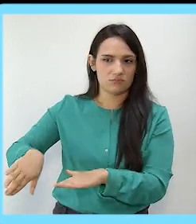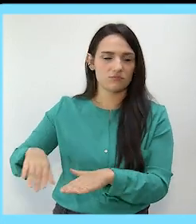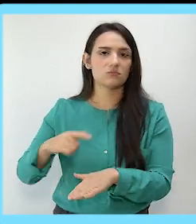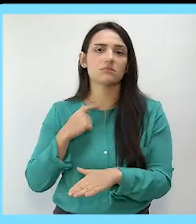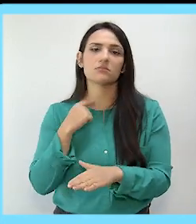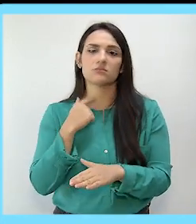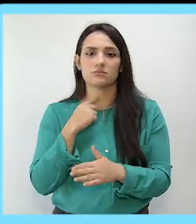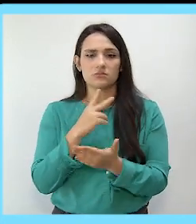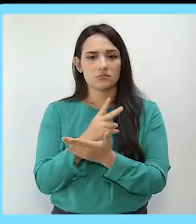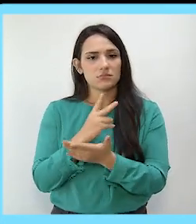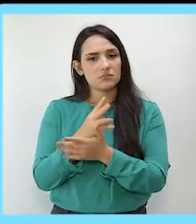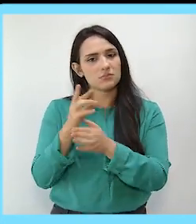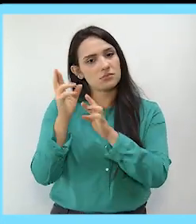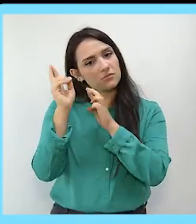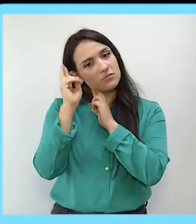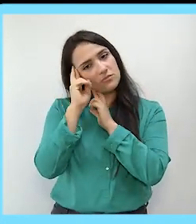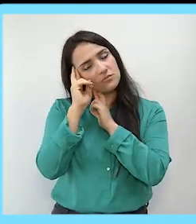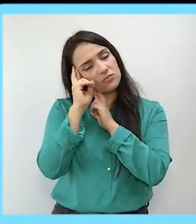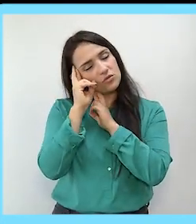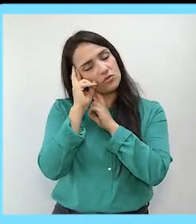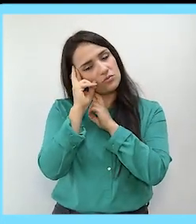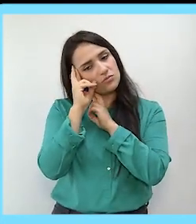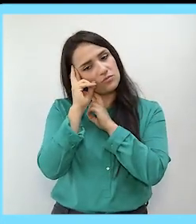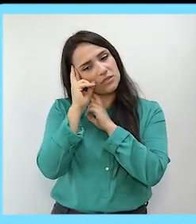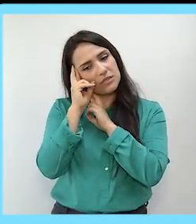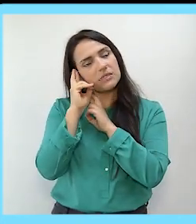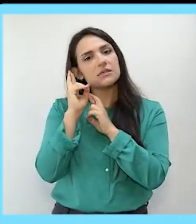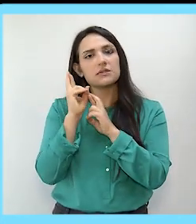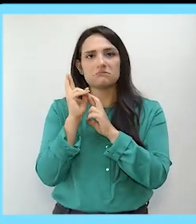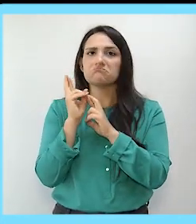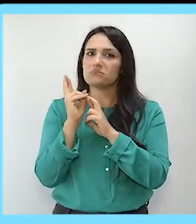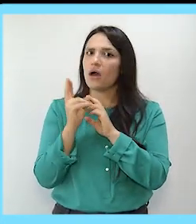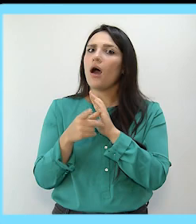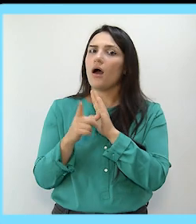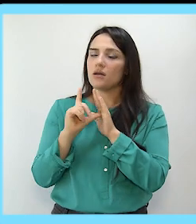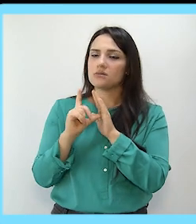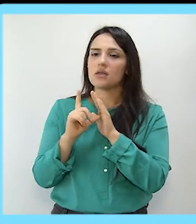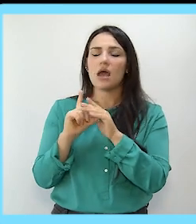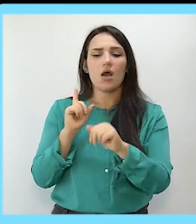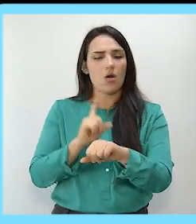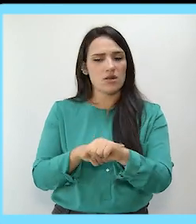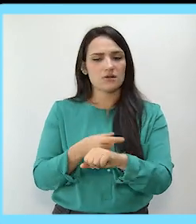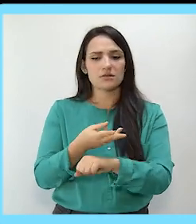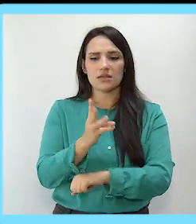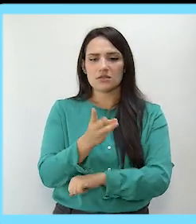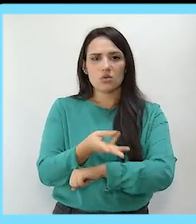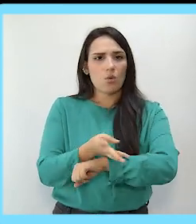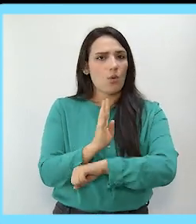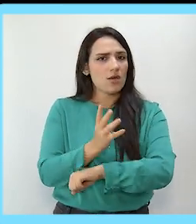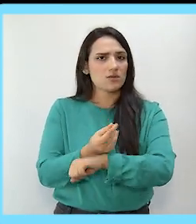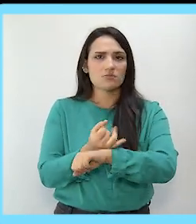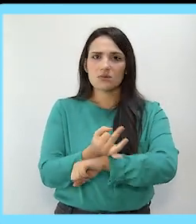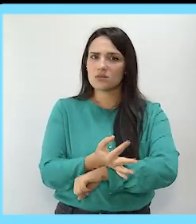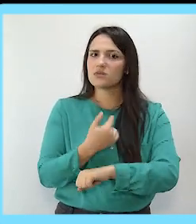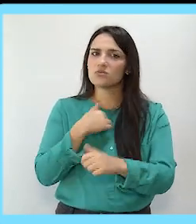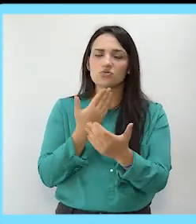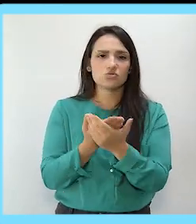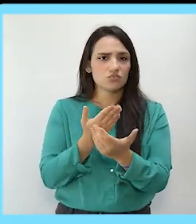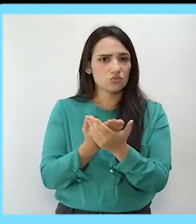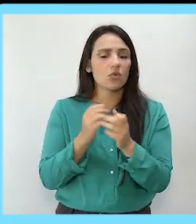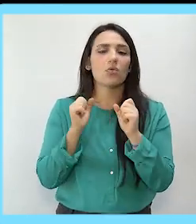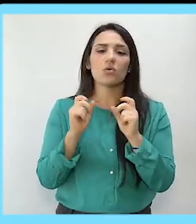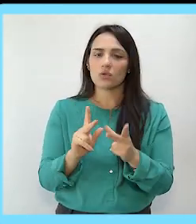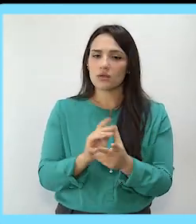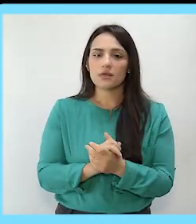eu sempre dormia cedo e eu acordava 3h30, 4 horas da manhã e aí começava a estudar. Ficava estudando até dar o